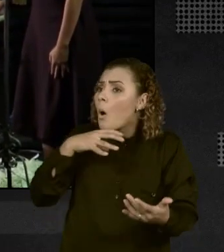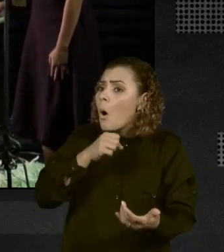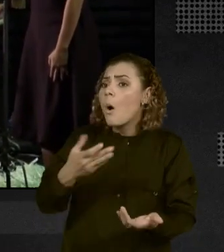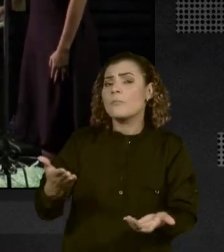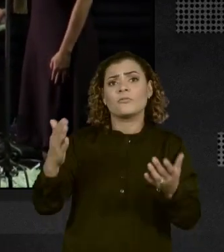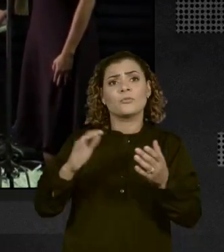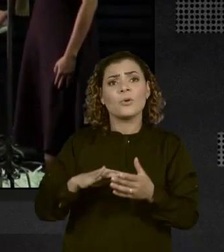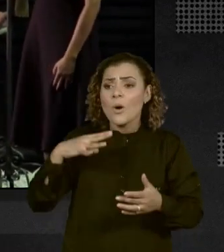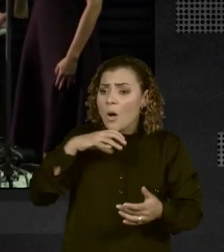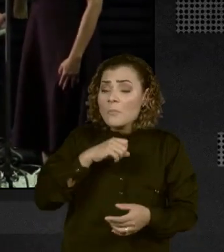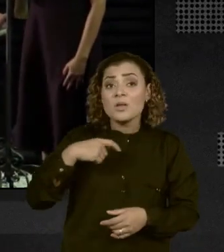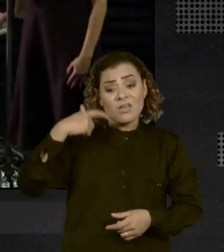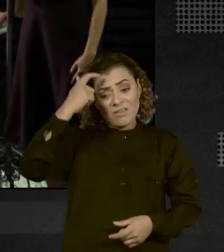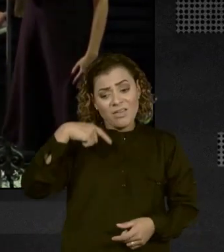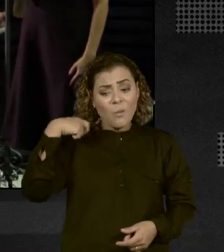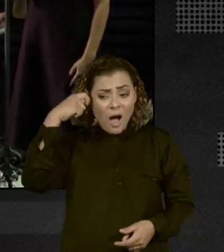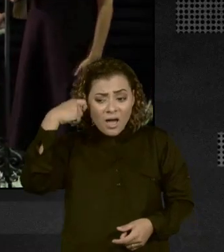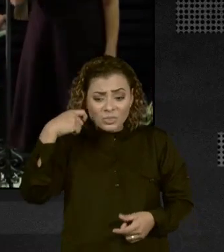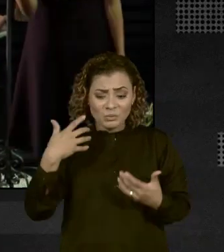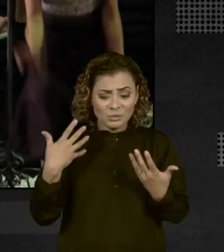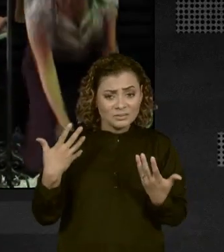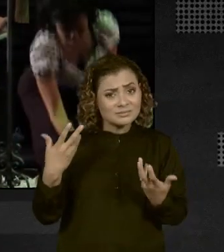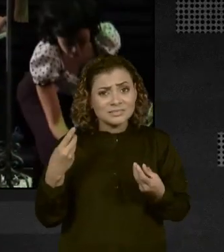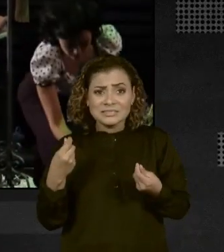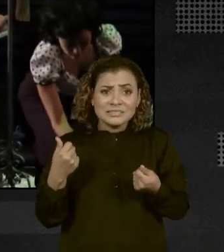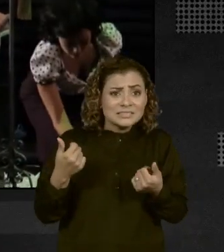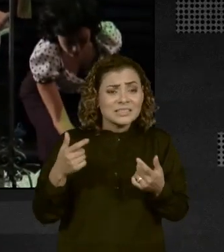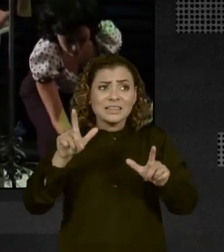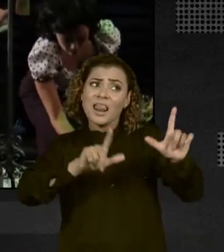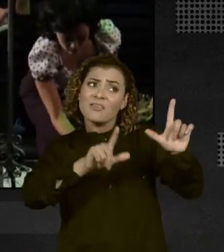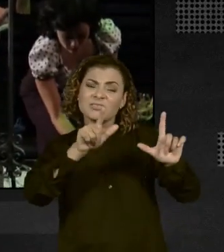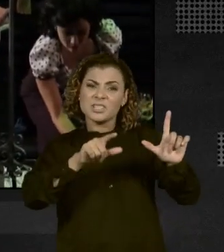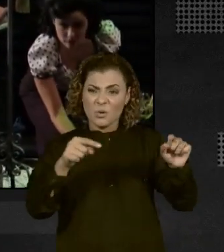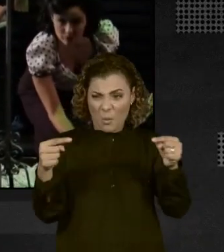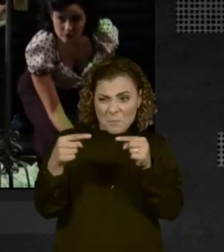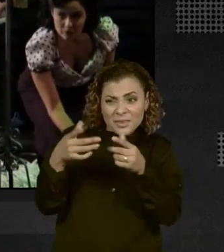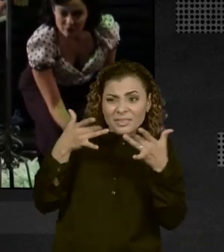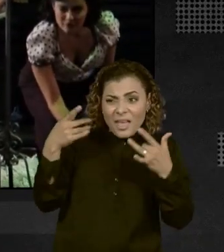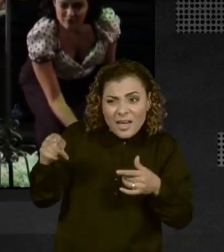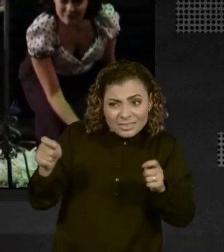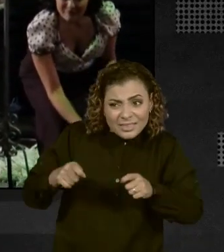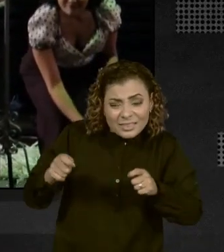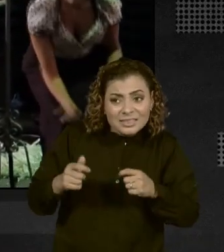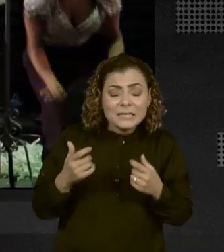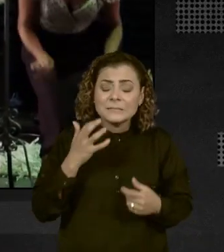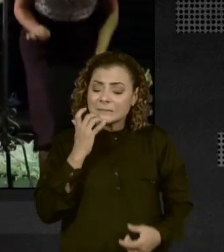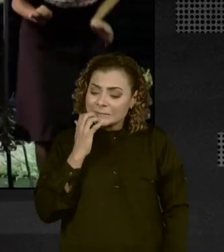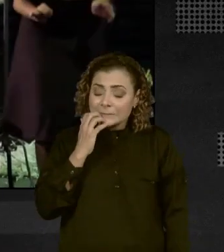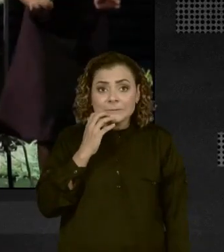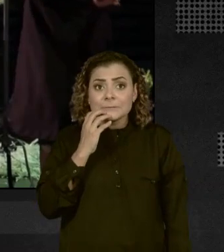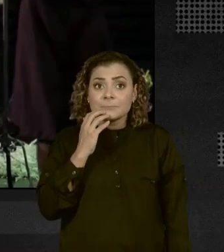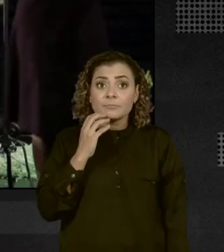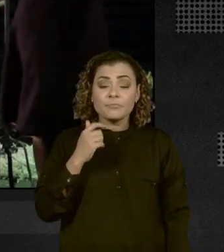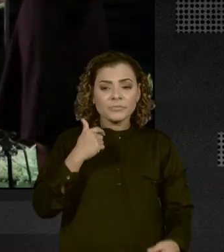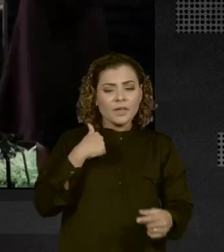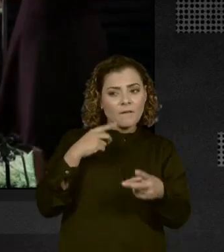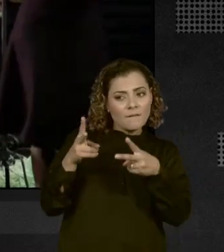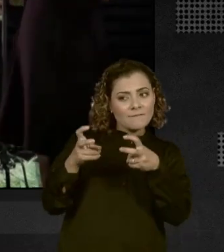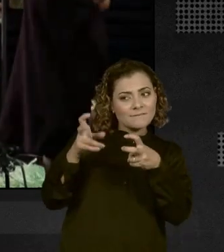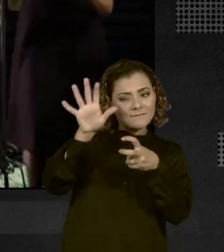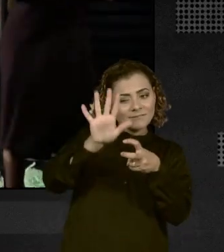assim: mas vocês acham que eu consigo fazer isso? Vocês acham que eu consigo fazer esse personagem?